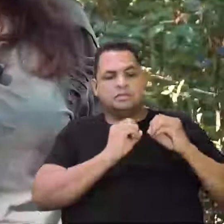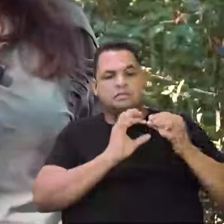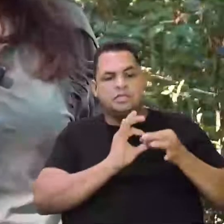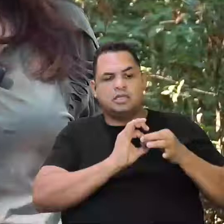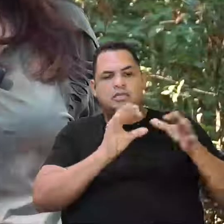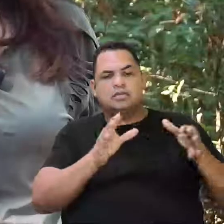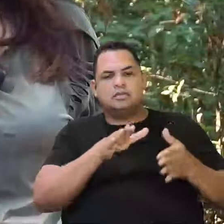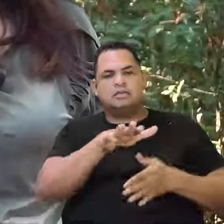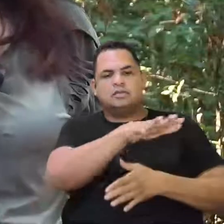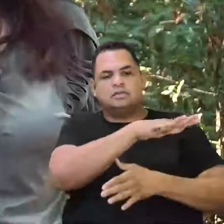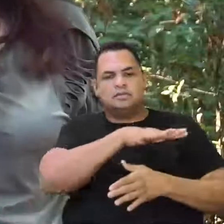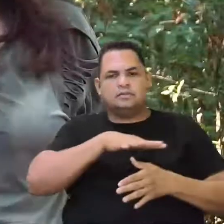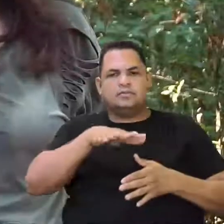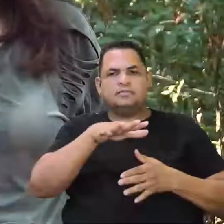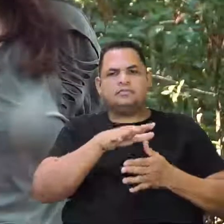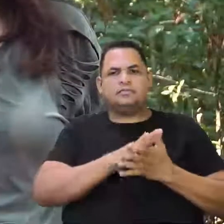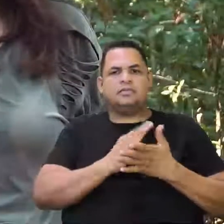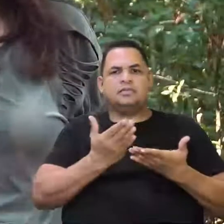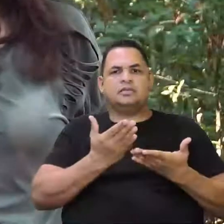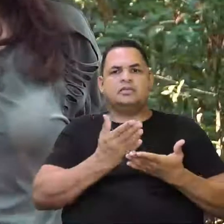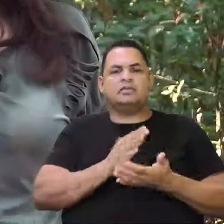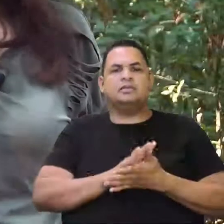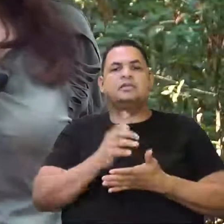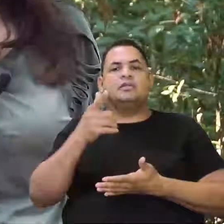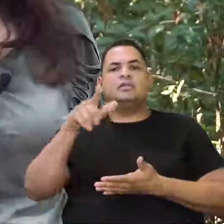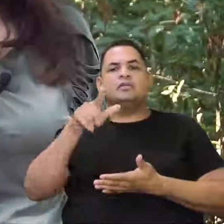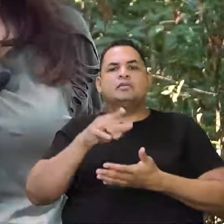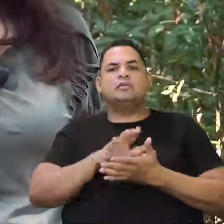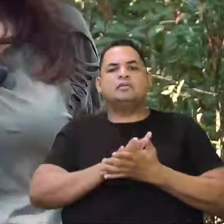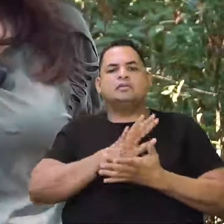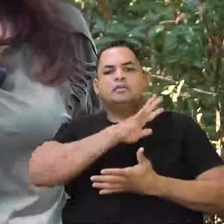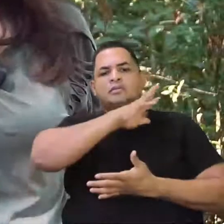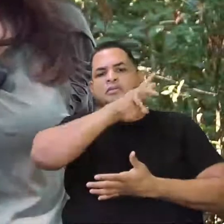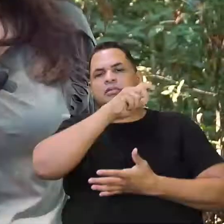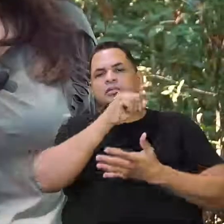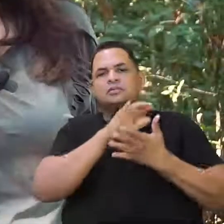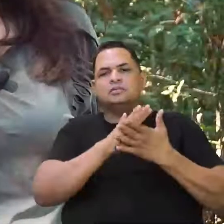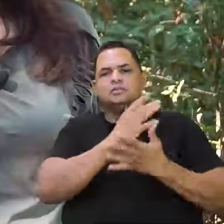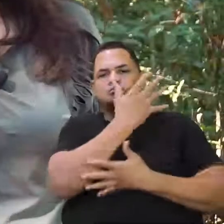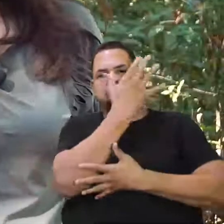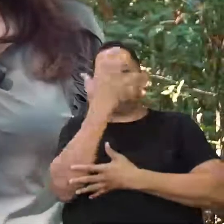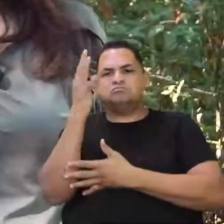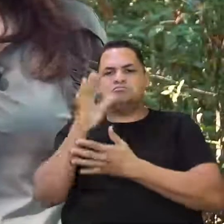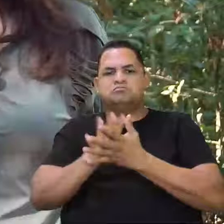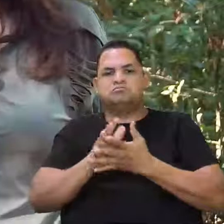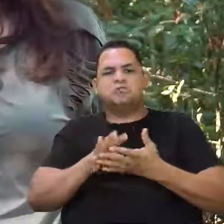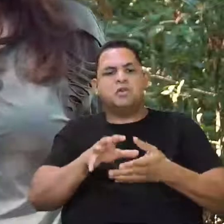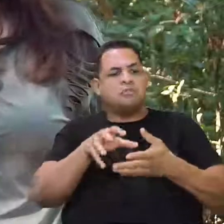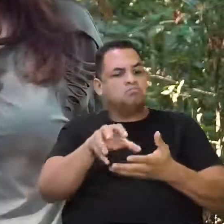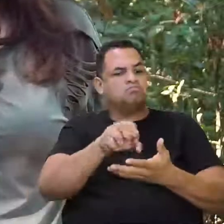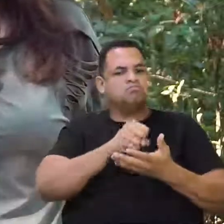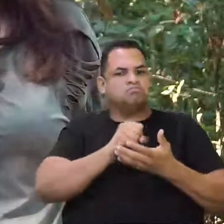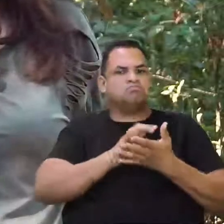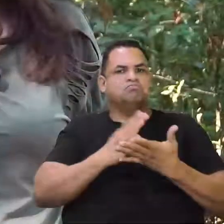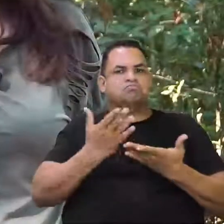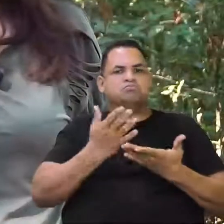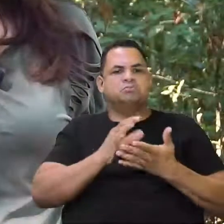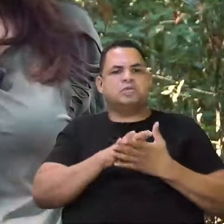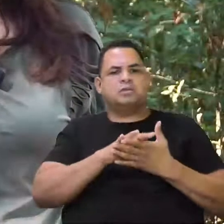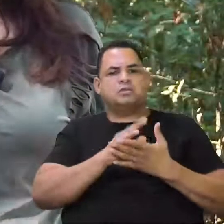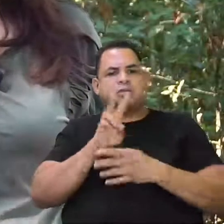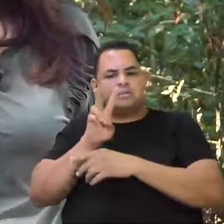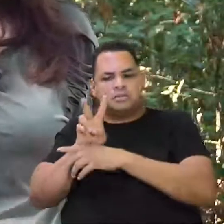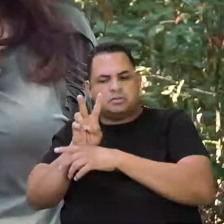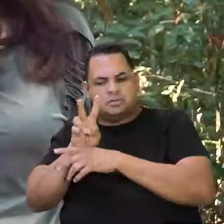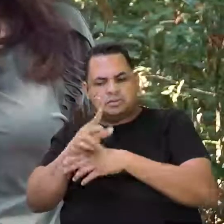última é soltar, liberar na natureza de novo, né, animais silvestres que foram apreendidos em operações de fiscalização, que